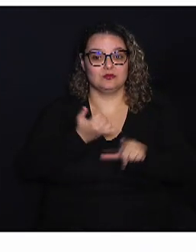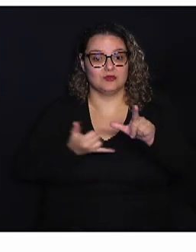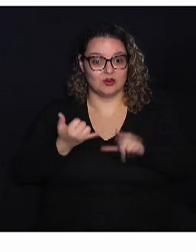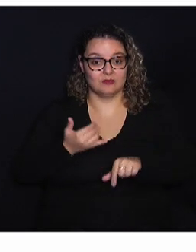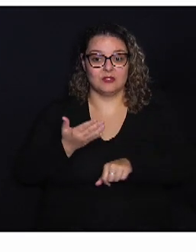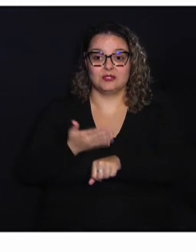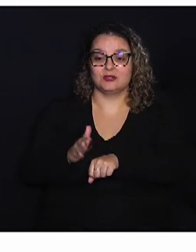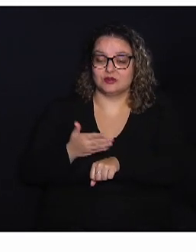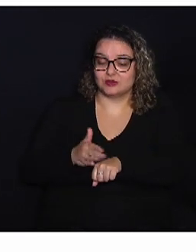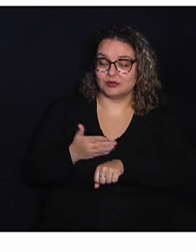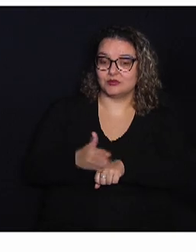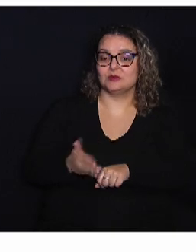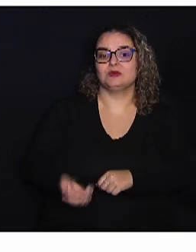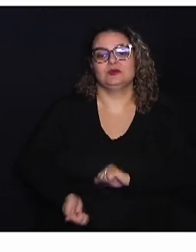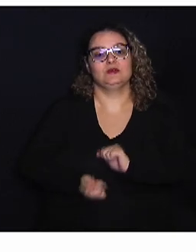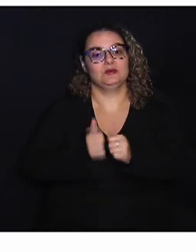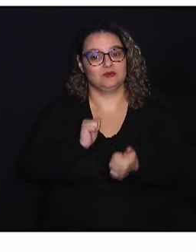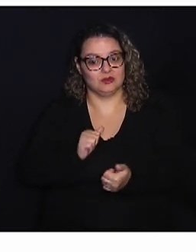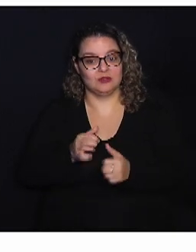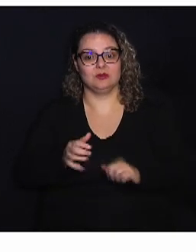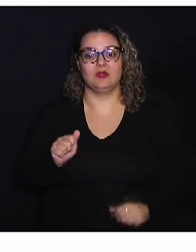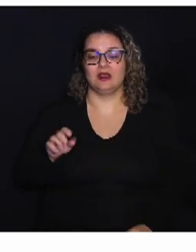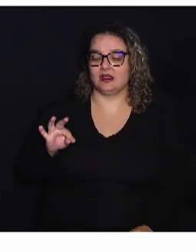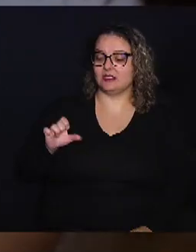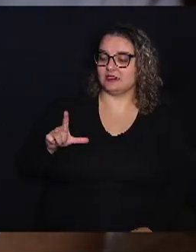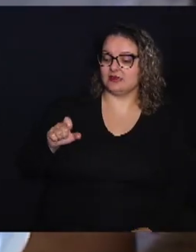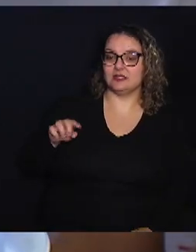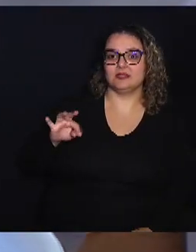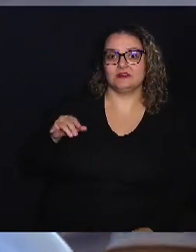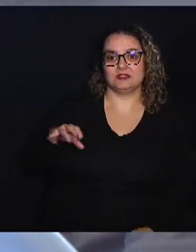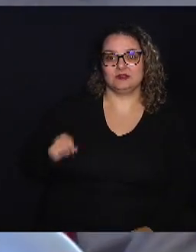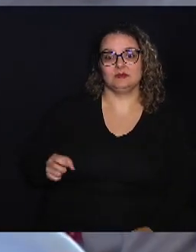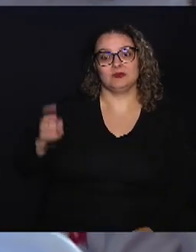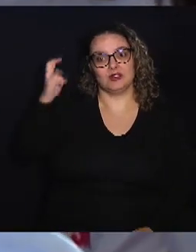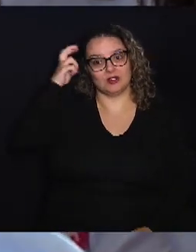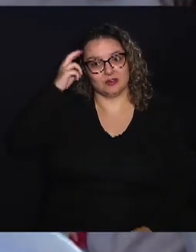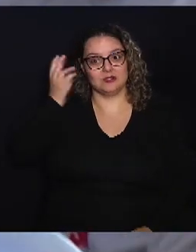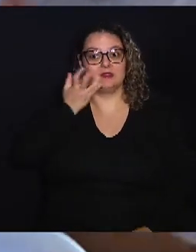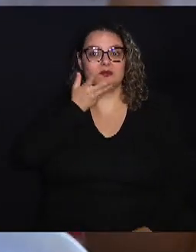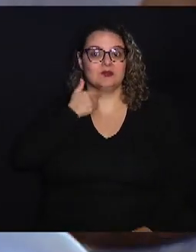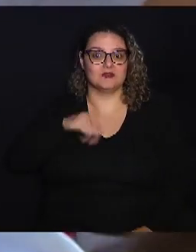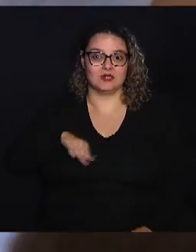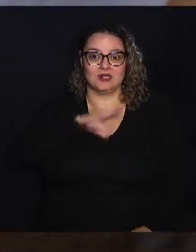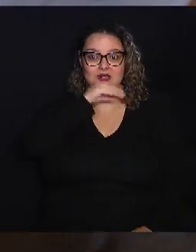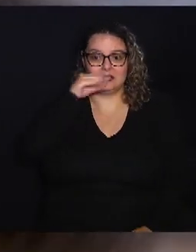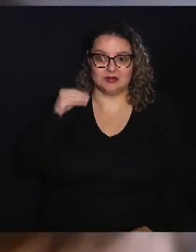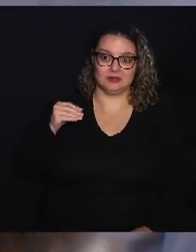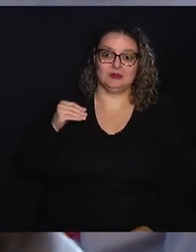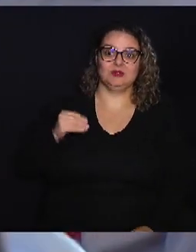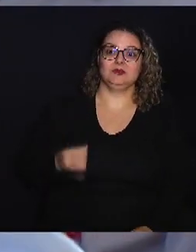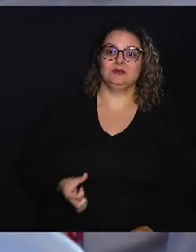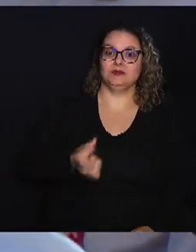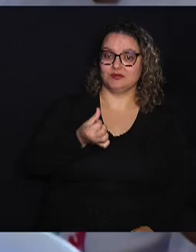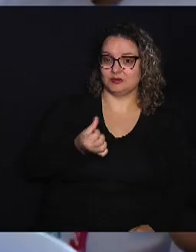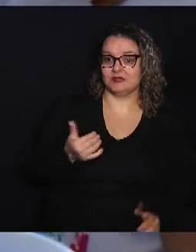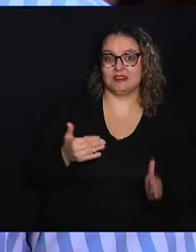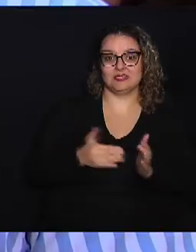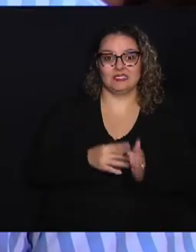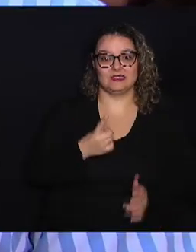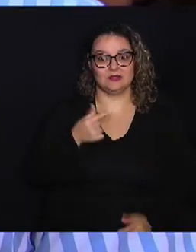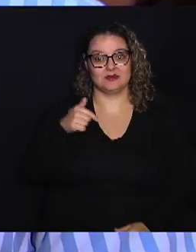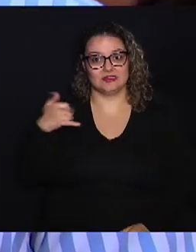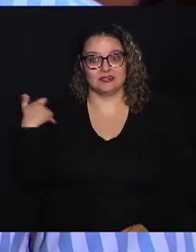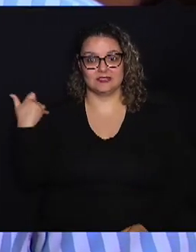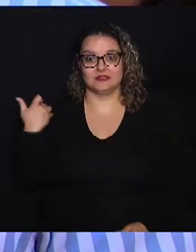atletismo, aliada às atividades educativas e culturais com crianças e adolescentes dos 6 aos 17 anos.